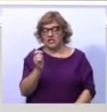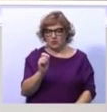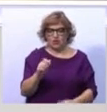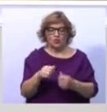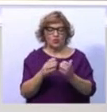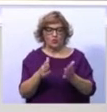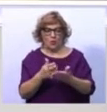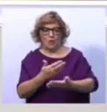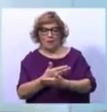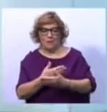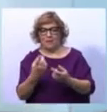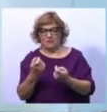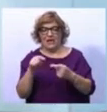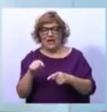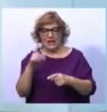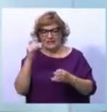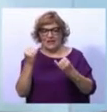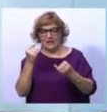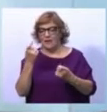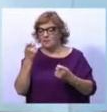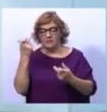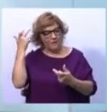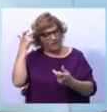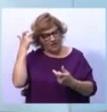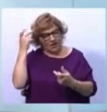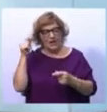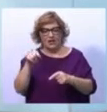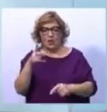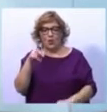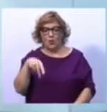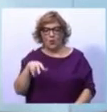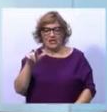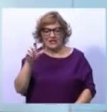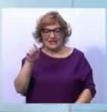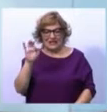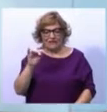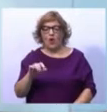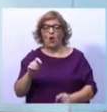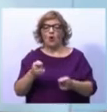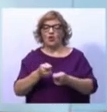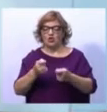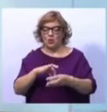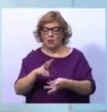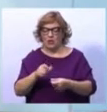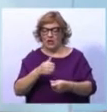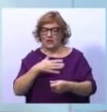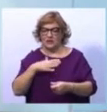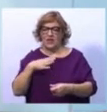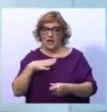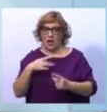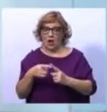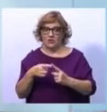bebê precisa, é precisamente essa a ideia que tem que ficar. É para isso que a Unicef e a Organização Mundial de Saúde trabalham e o